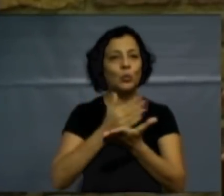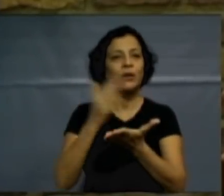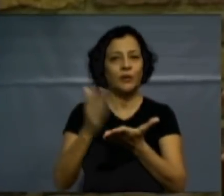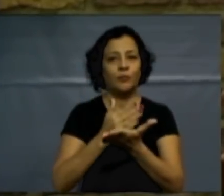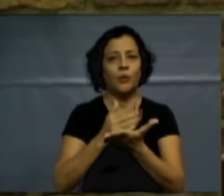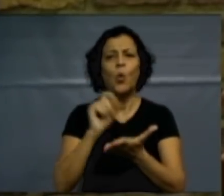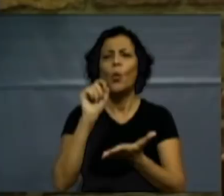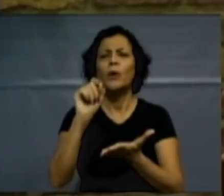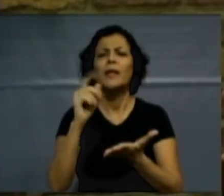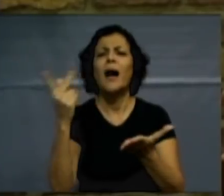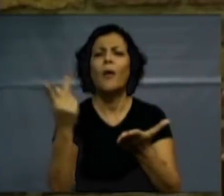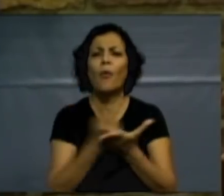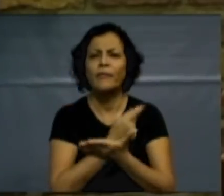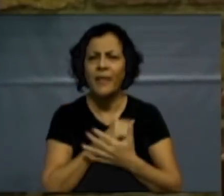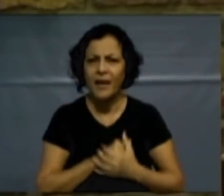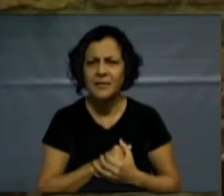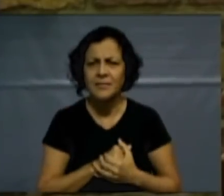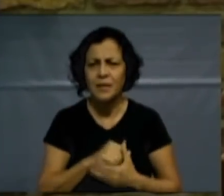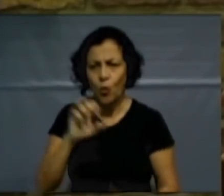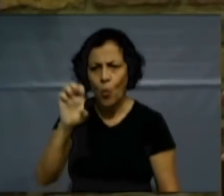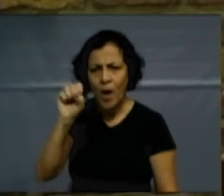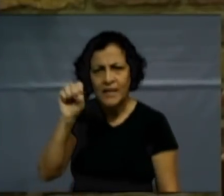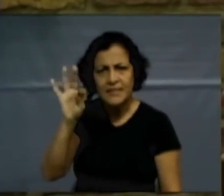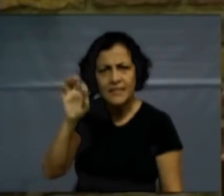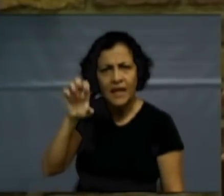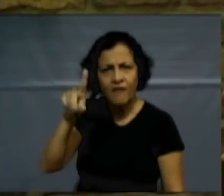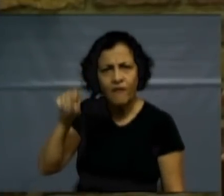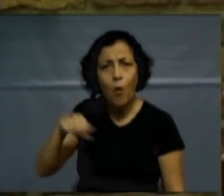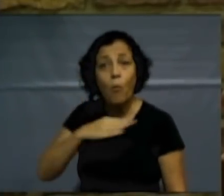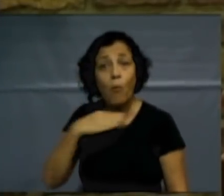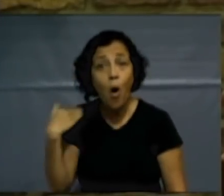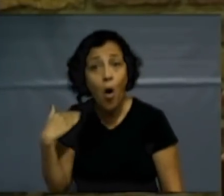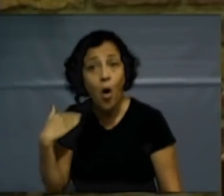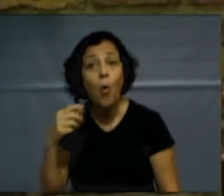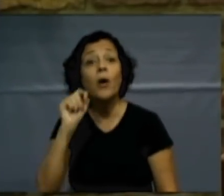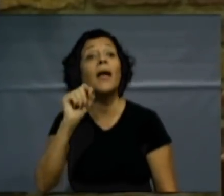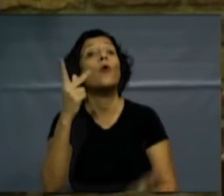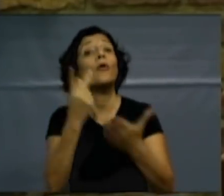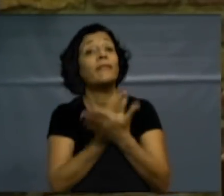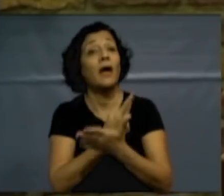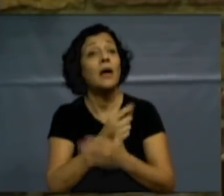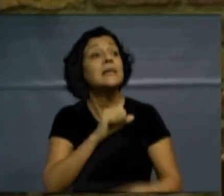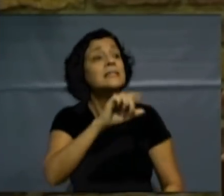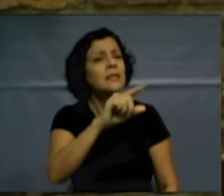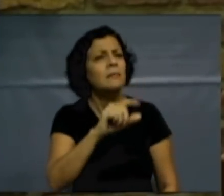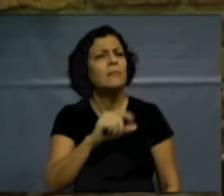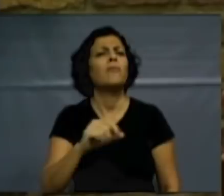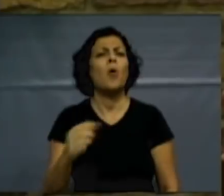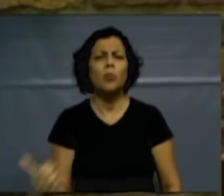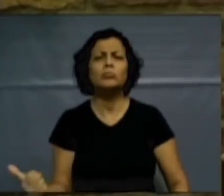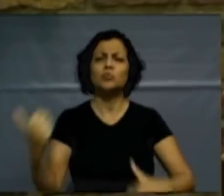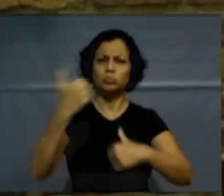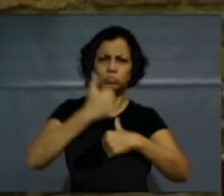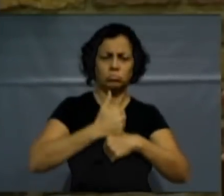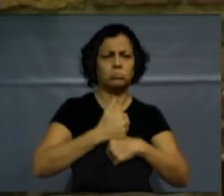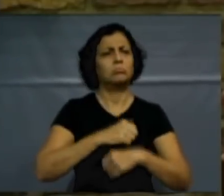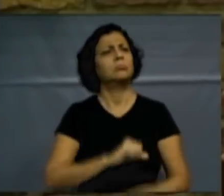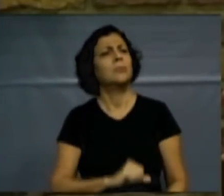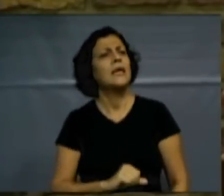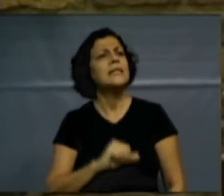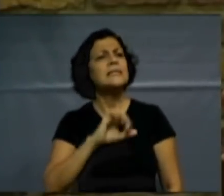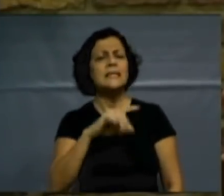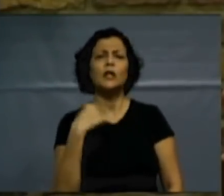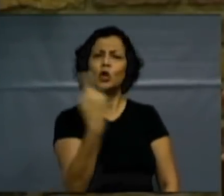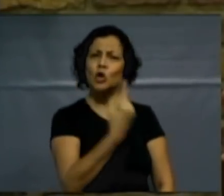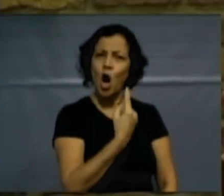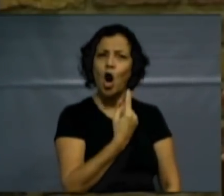Sabe o que acontece depois que Estevão morre? Como é que você, se fôssemos nós, vamos nos colocar naquele tempo, se fôssemos